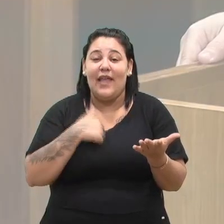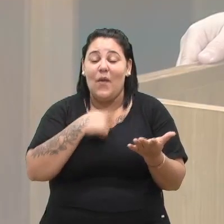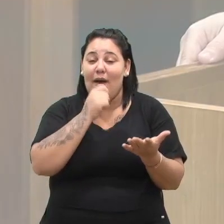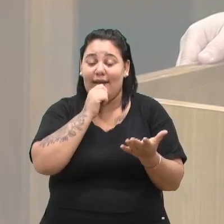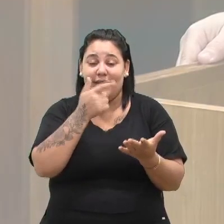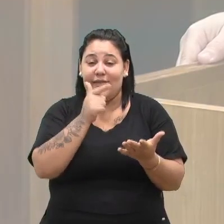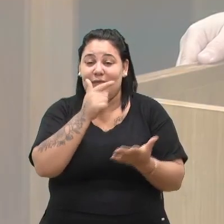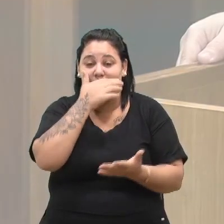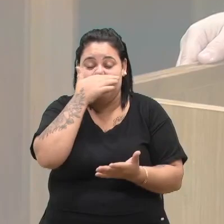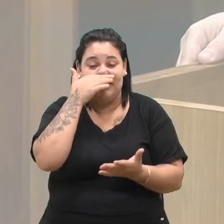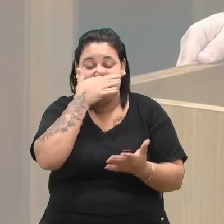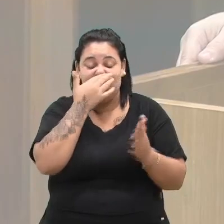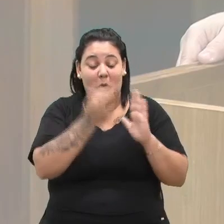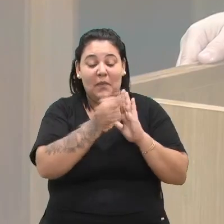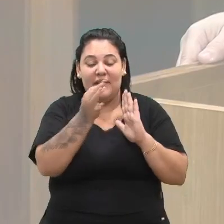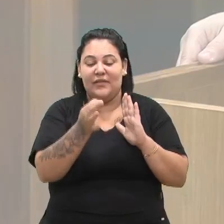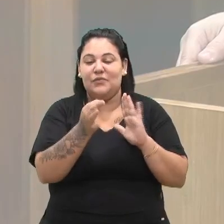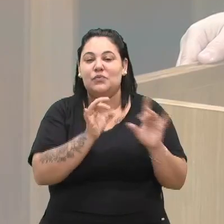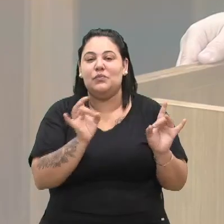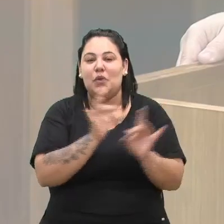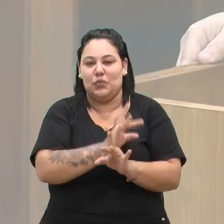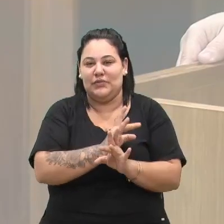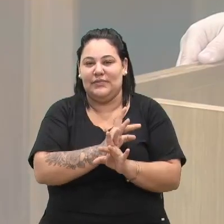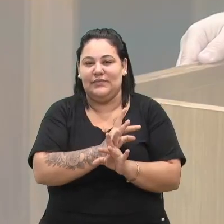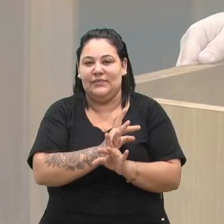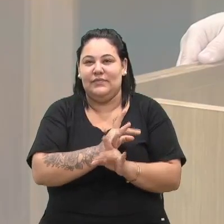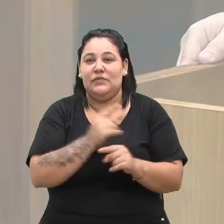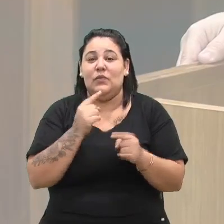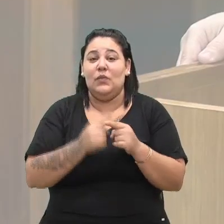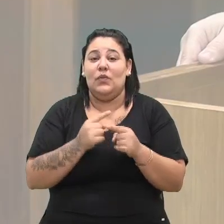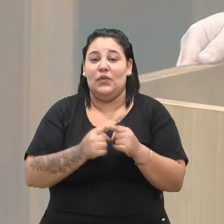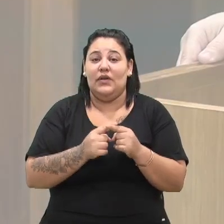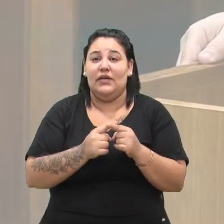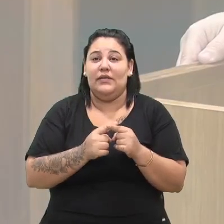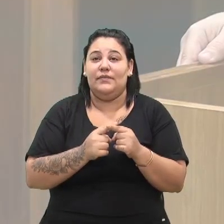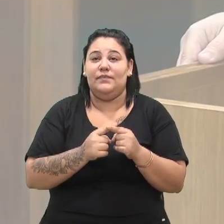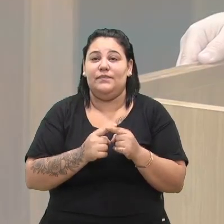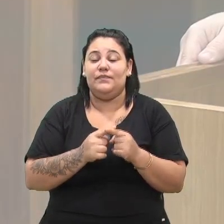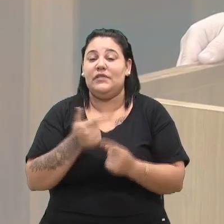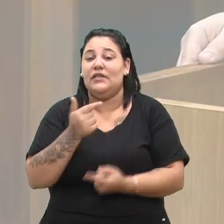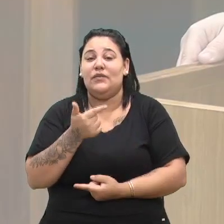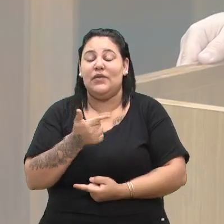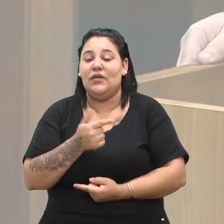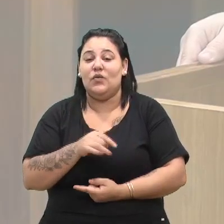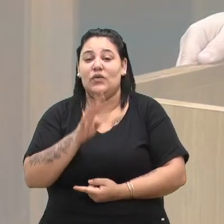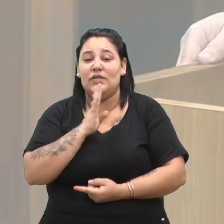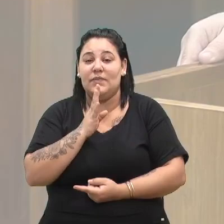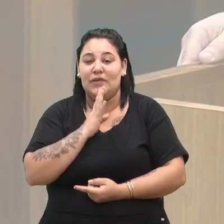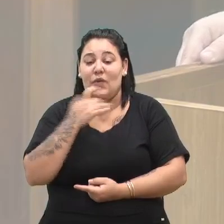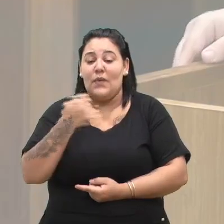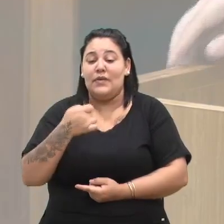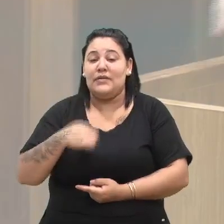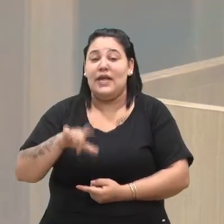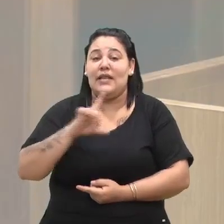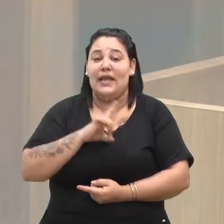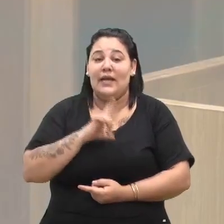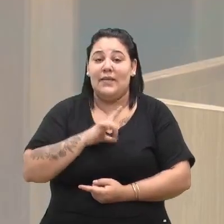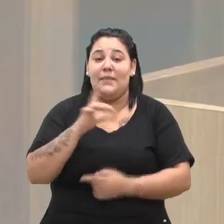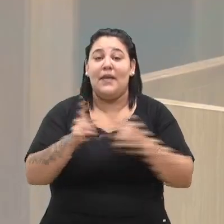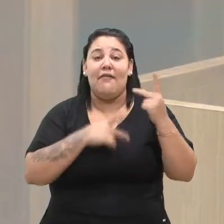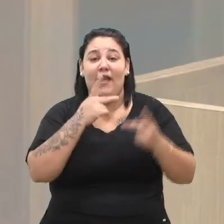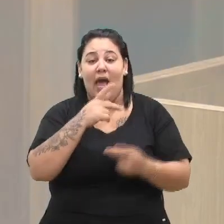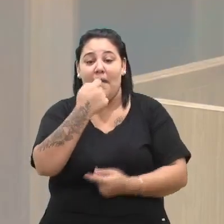formada, porque ainda não tenho o conhecimento que precisa ter para dizer se